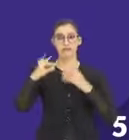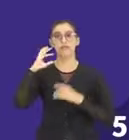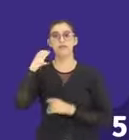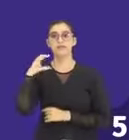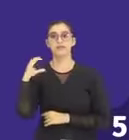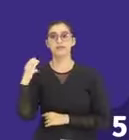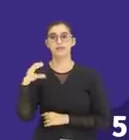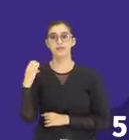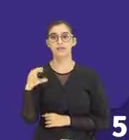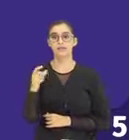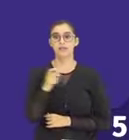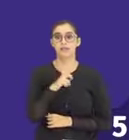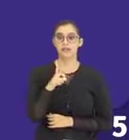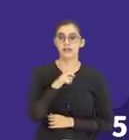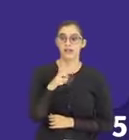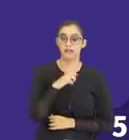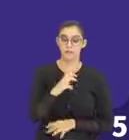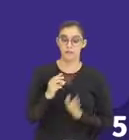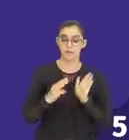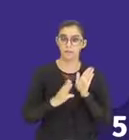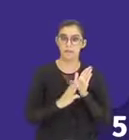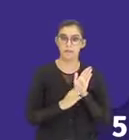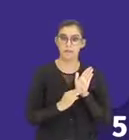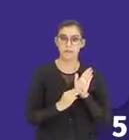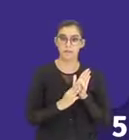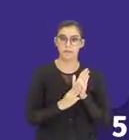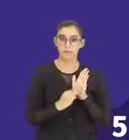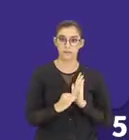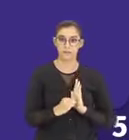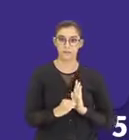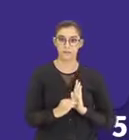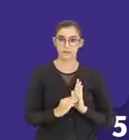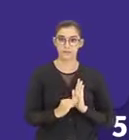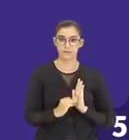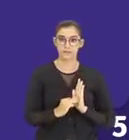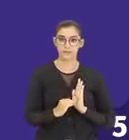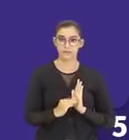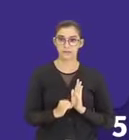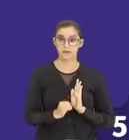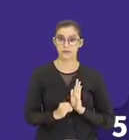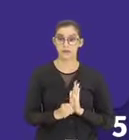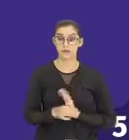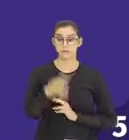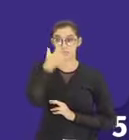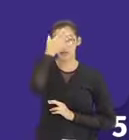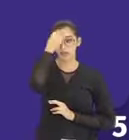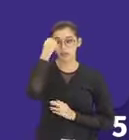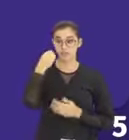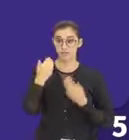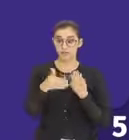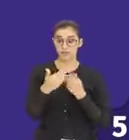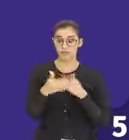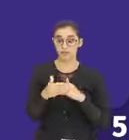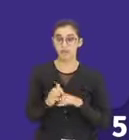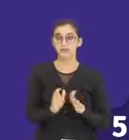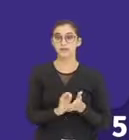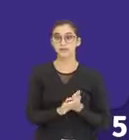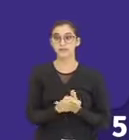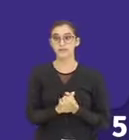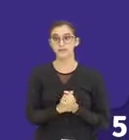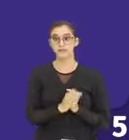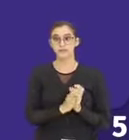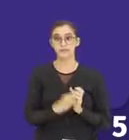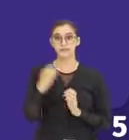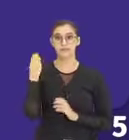Que a ciência, ela tem um método. Olha aí. Eu acho que isso tá na tua prova, viu? Tenho quase certeza que isso tá na sua prova. A